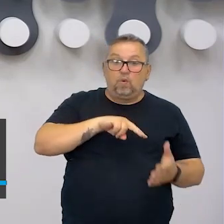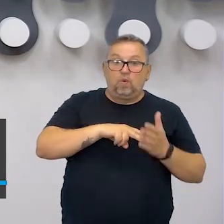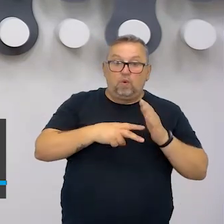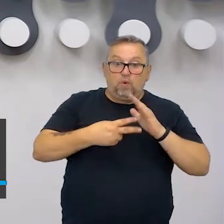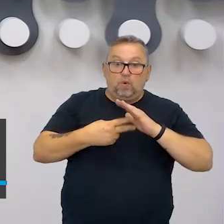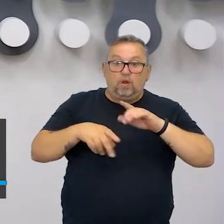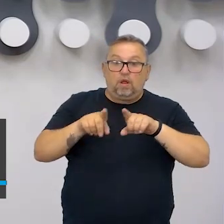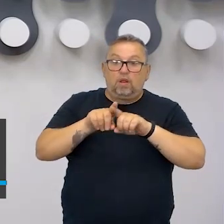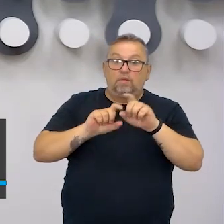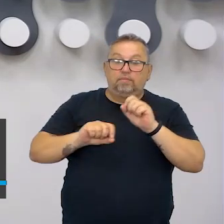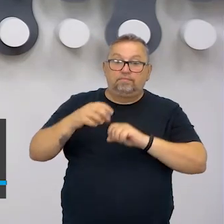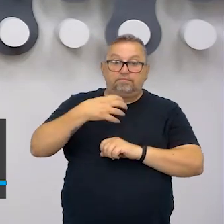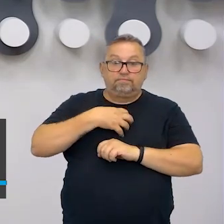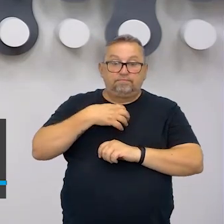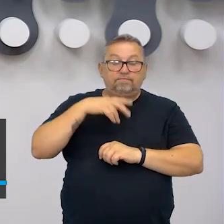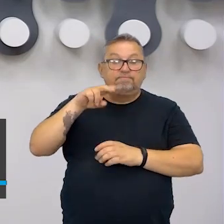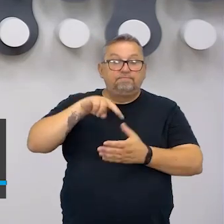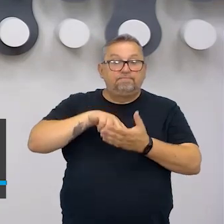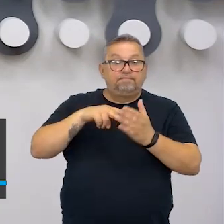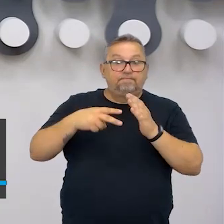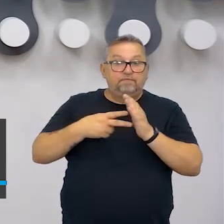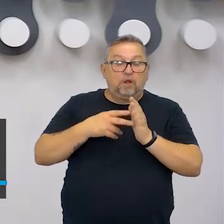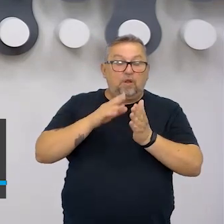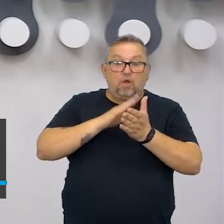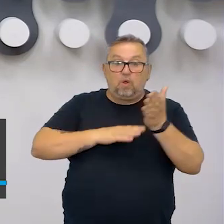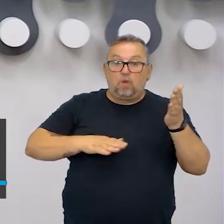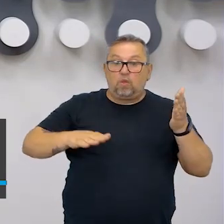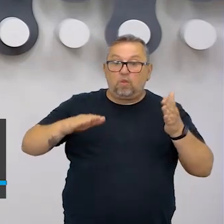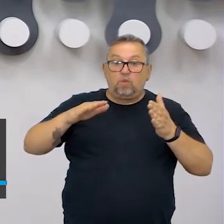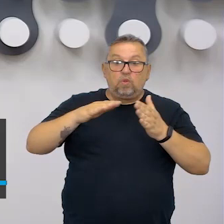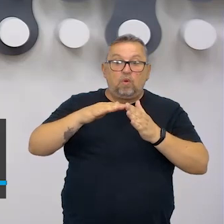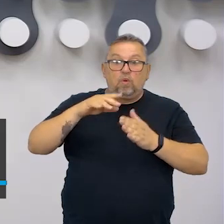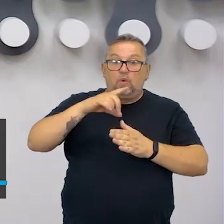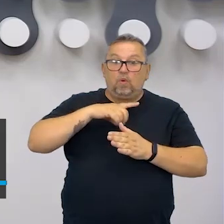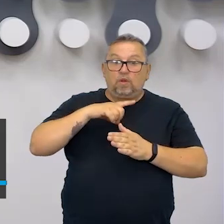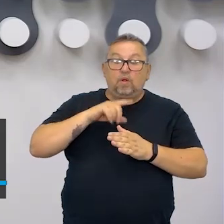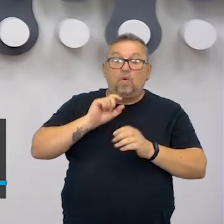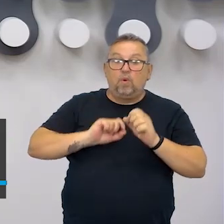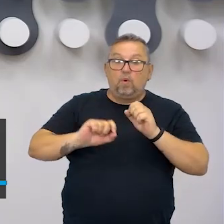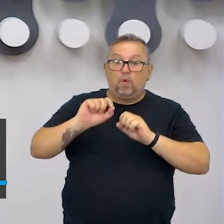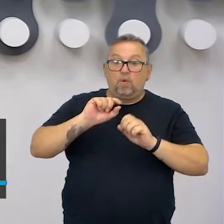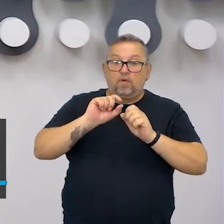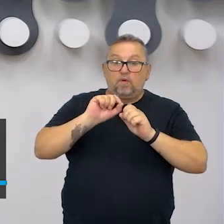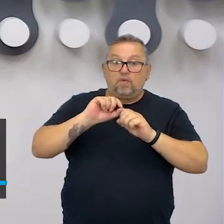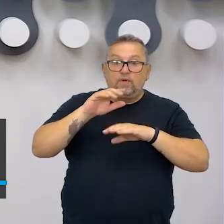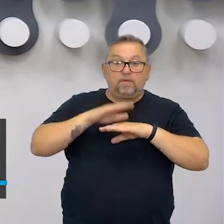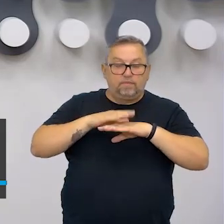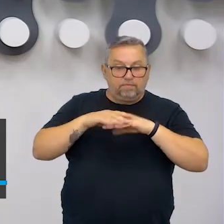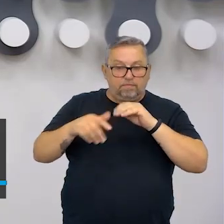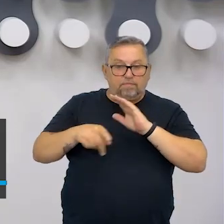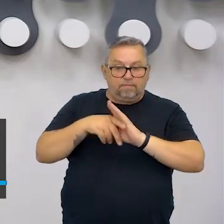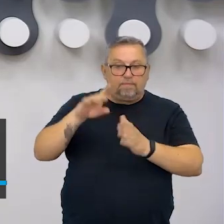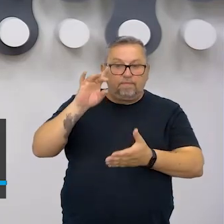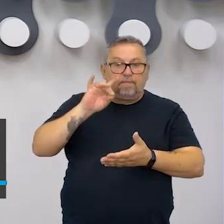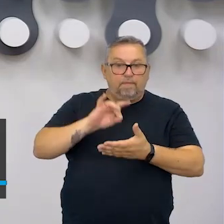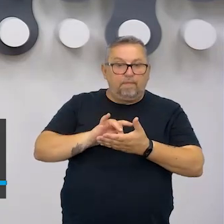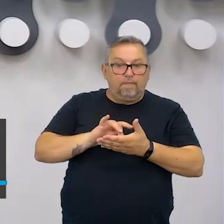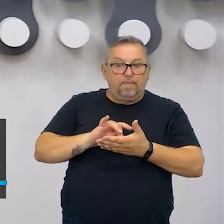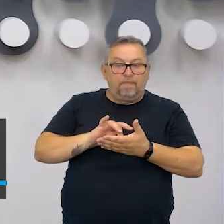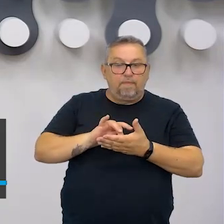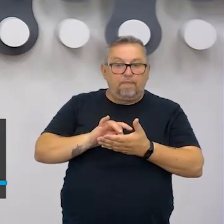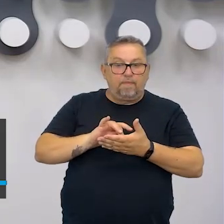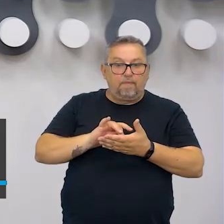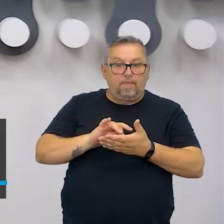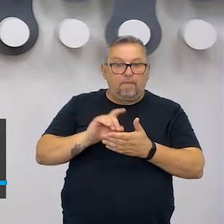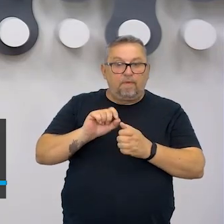de um determinado modo, e esses significados todos, eles estão determinados pela própria realidade que